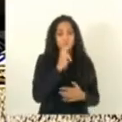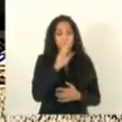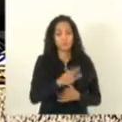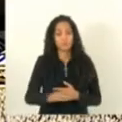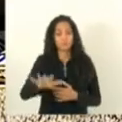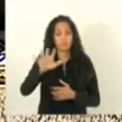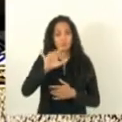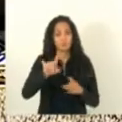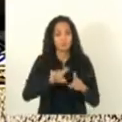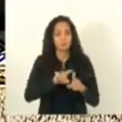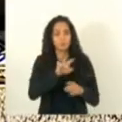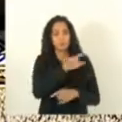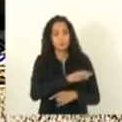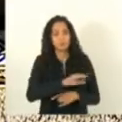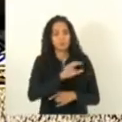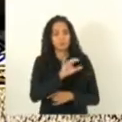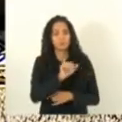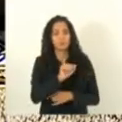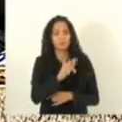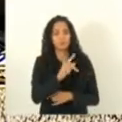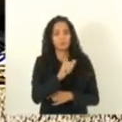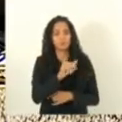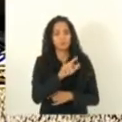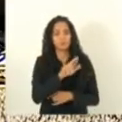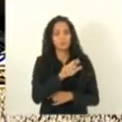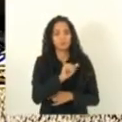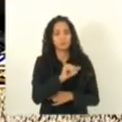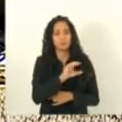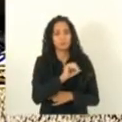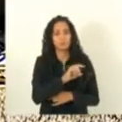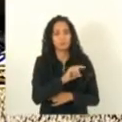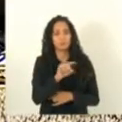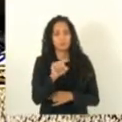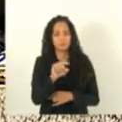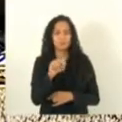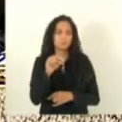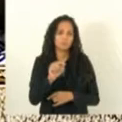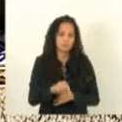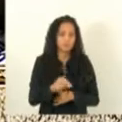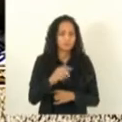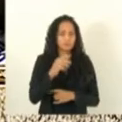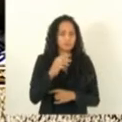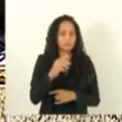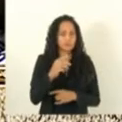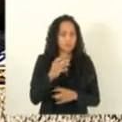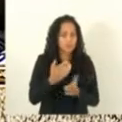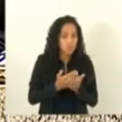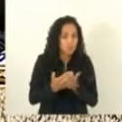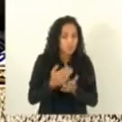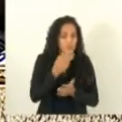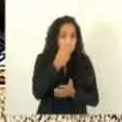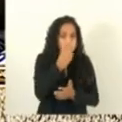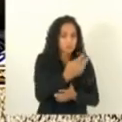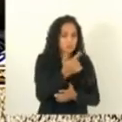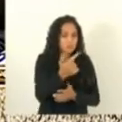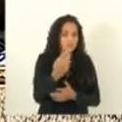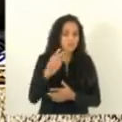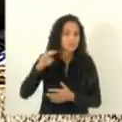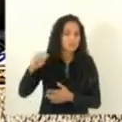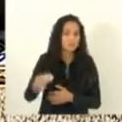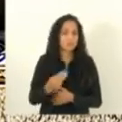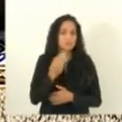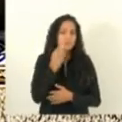também da região do Caparaó. A conta inicial, para você ter uma ideia, era de 323 milhões